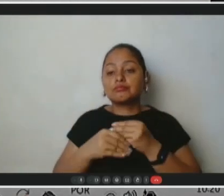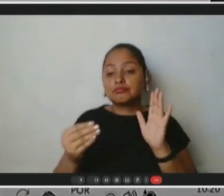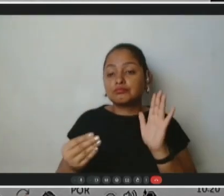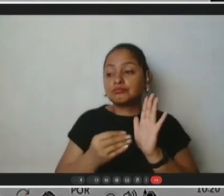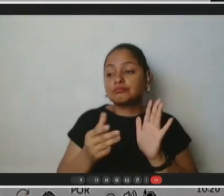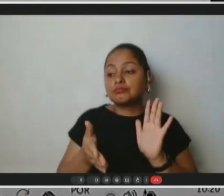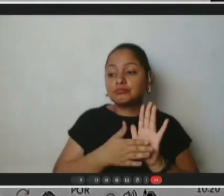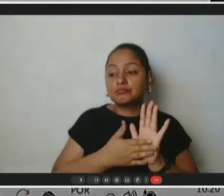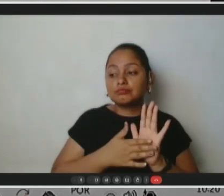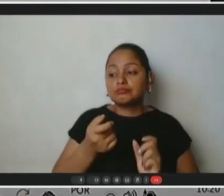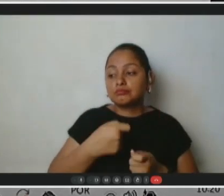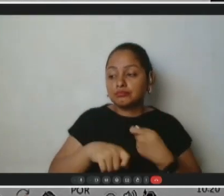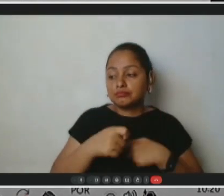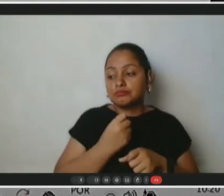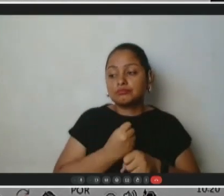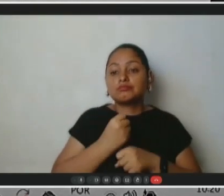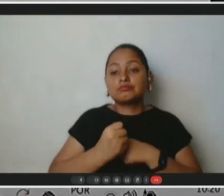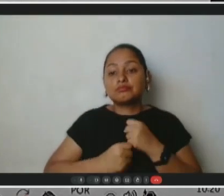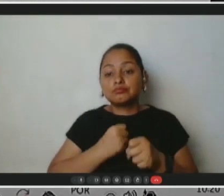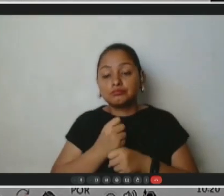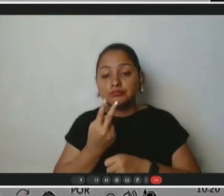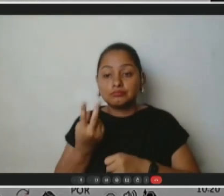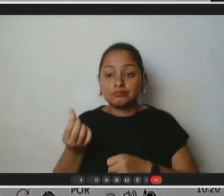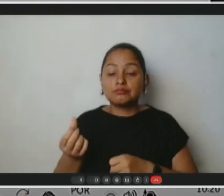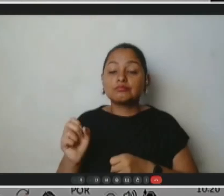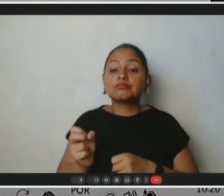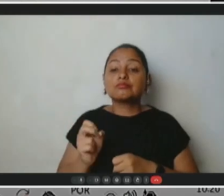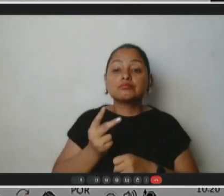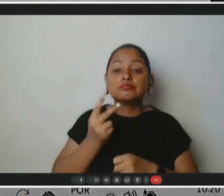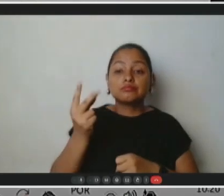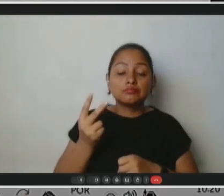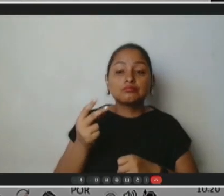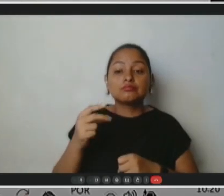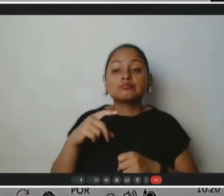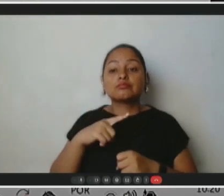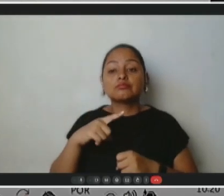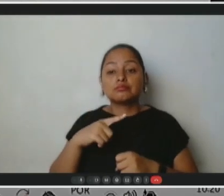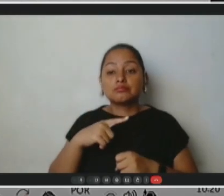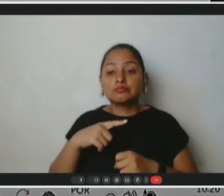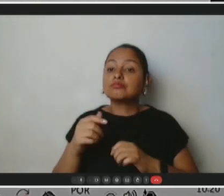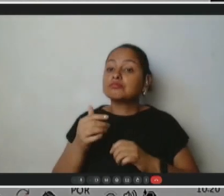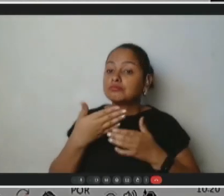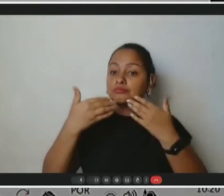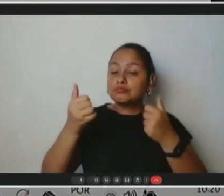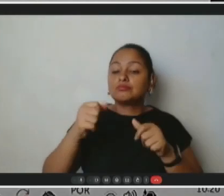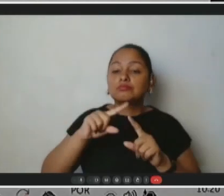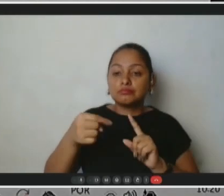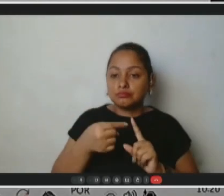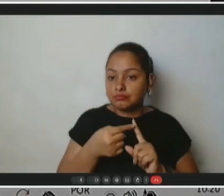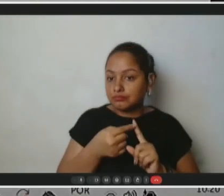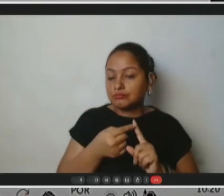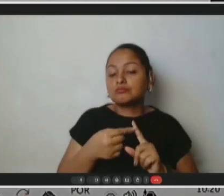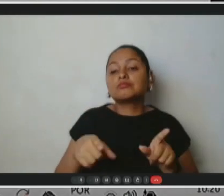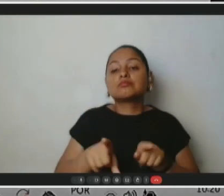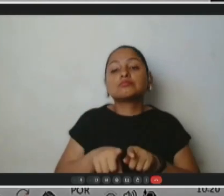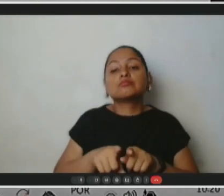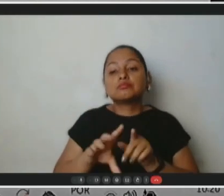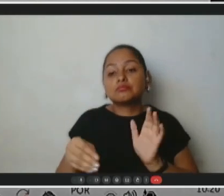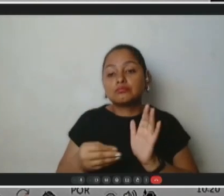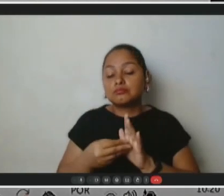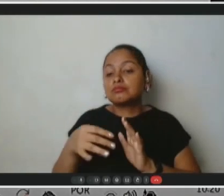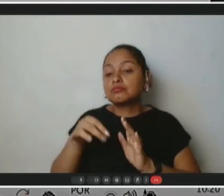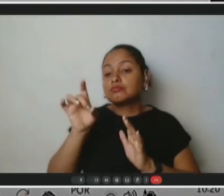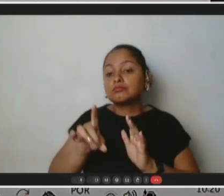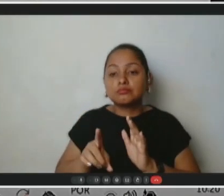exercício de 2026 custos com a criação, expansão e aperfeiçoamento das metas incluído no plano plurianual